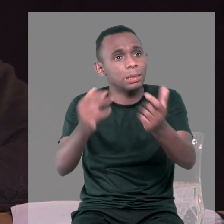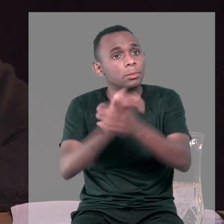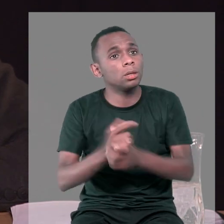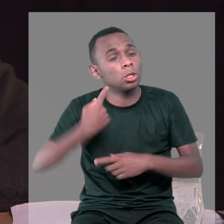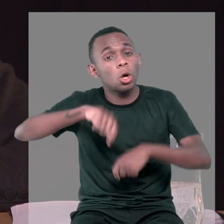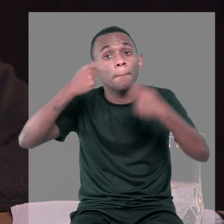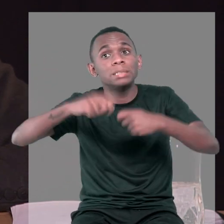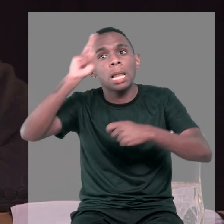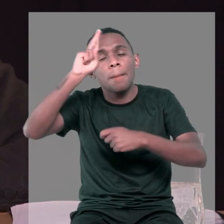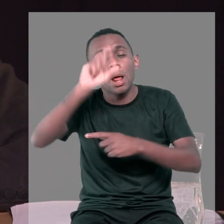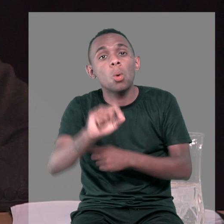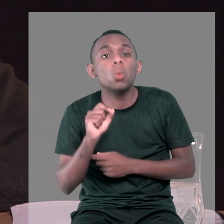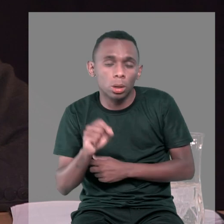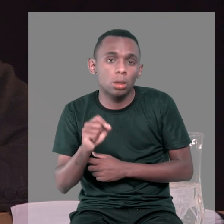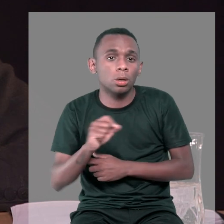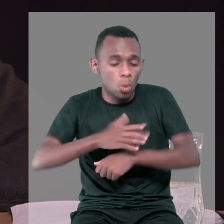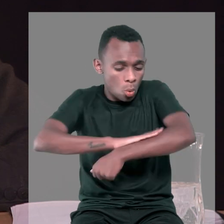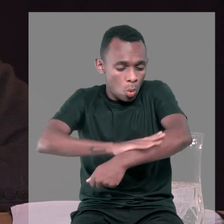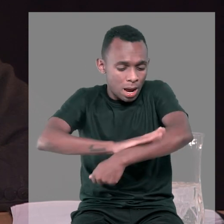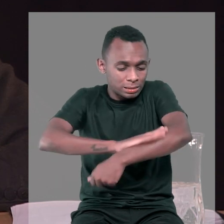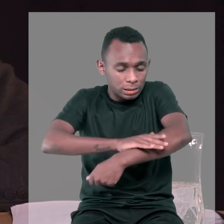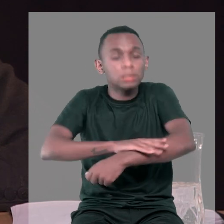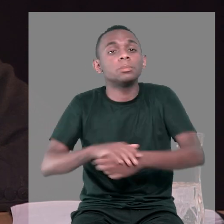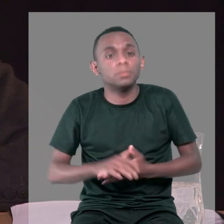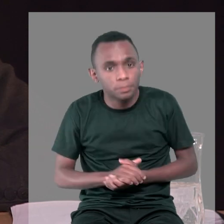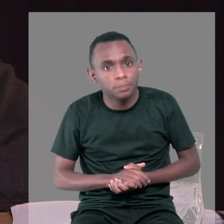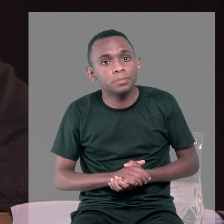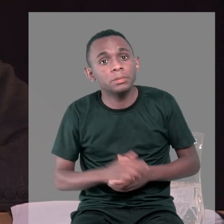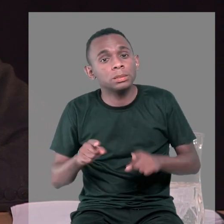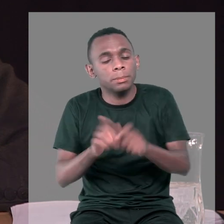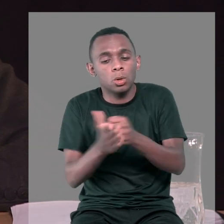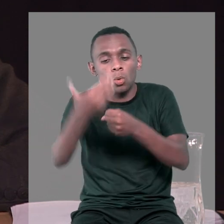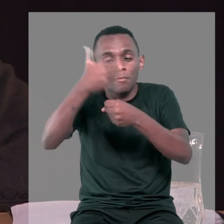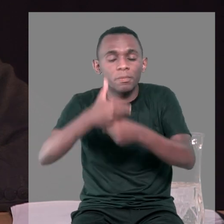derrota, mas com a doce lembrança da facilidade de cometer